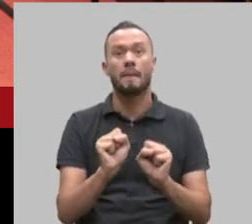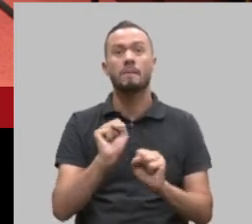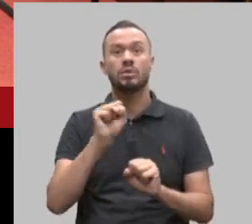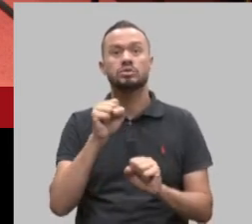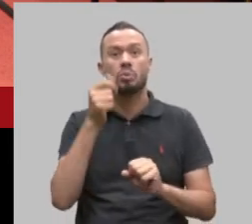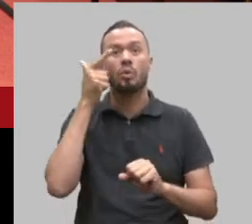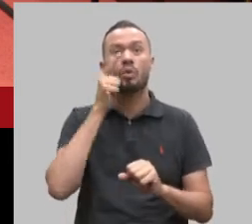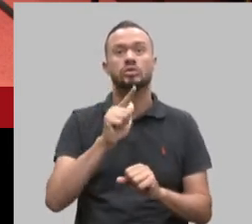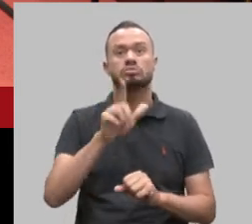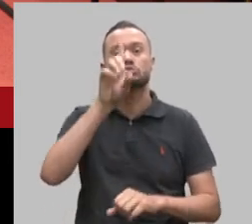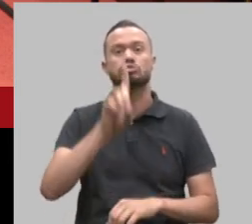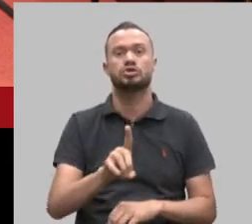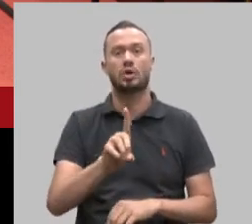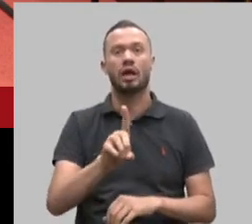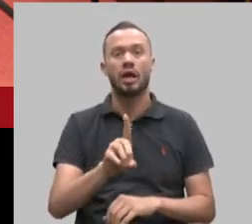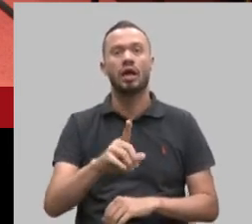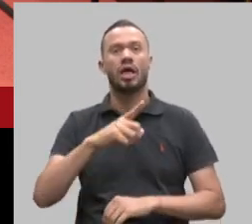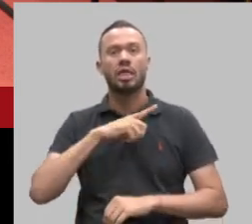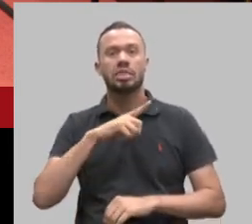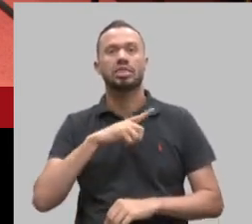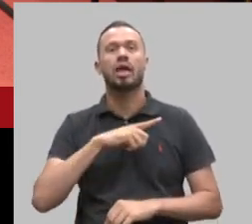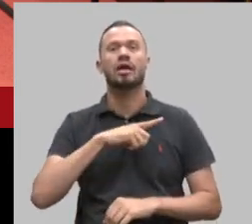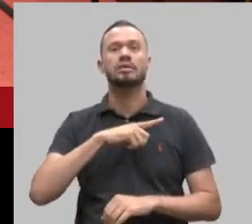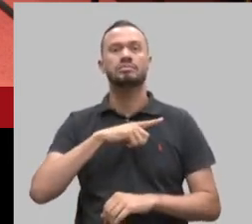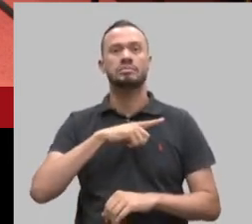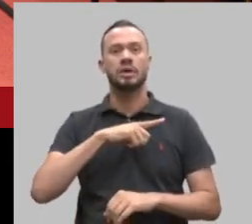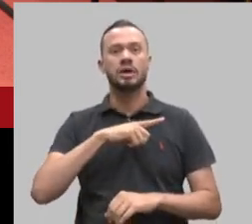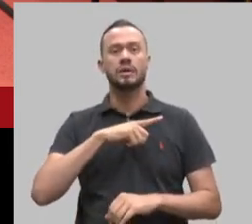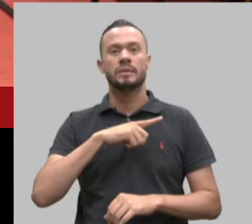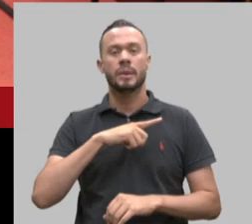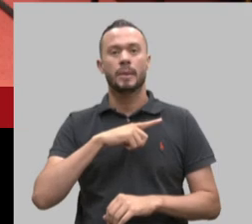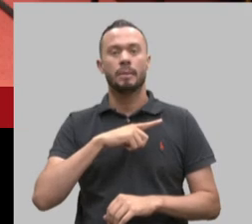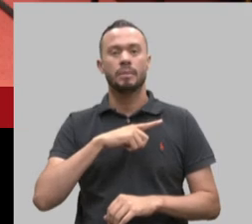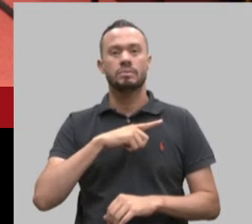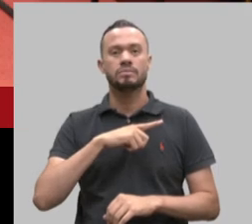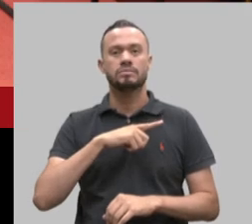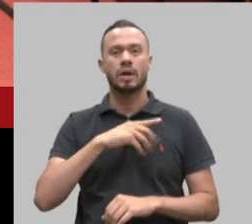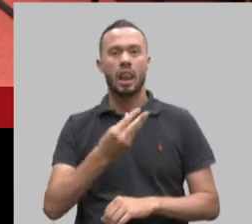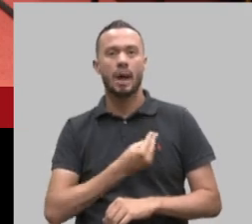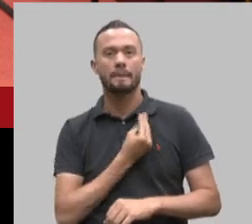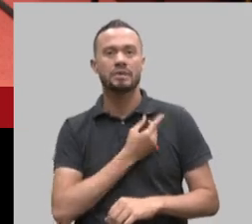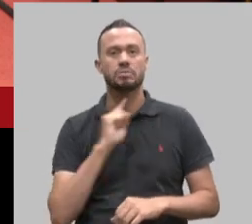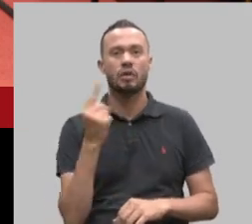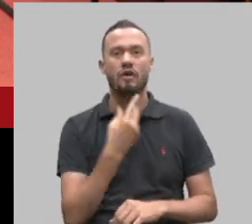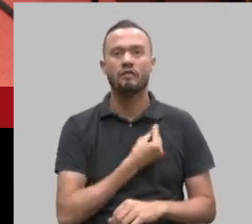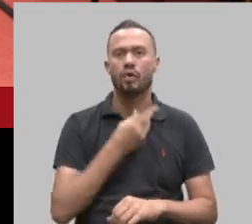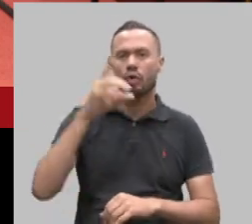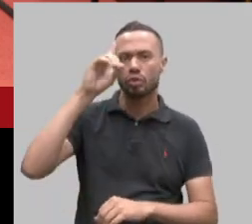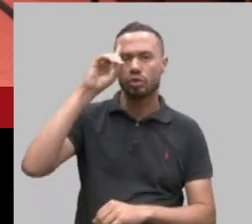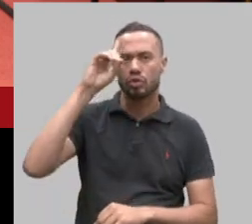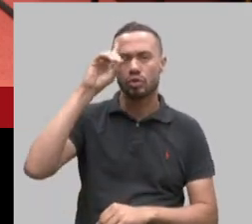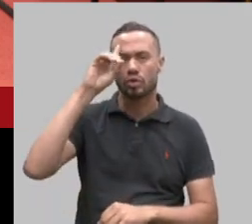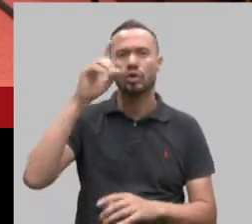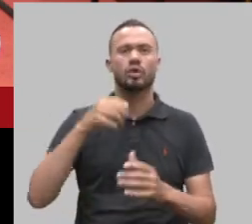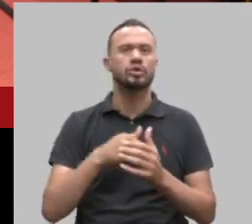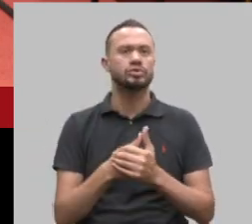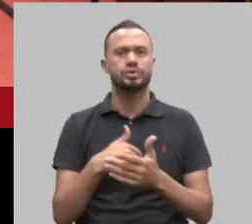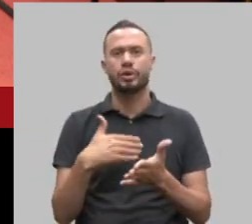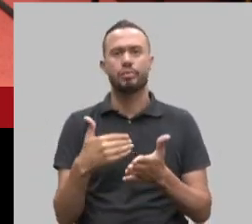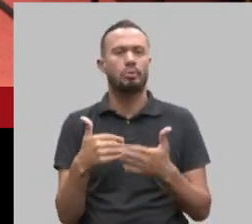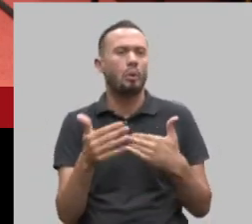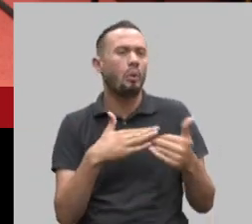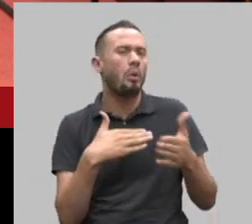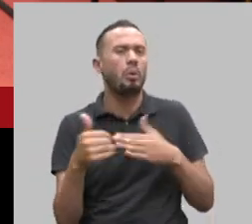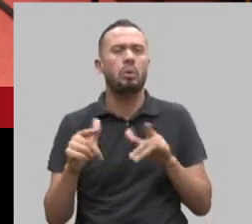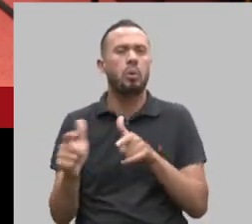direitos de termos presentes nas nossas vidas cotidianas sejam elas escolares ou